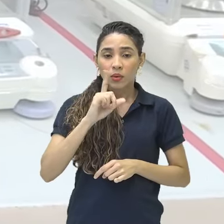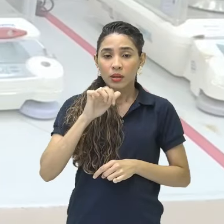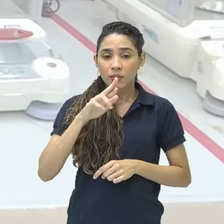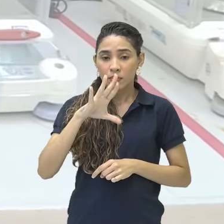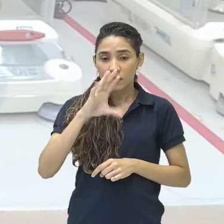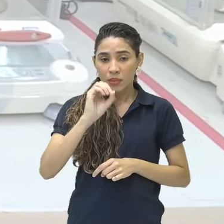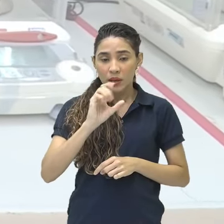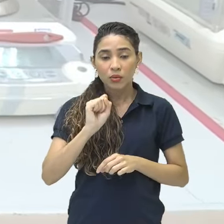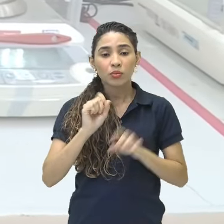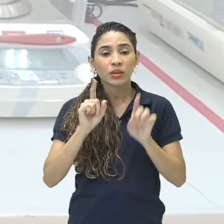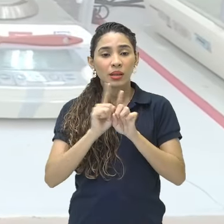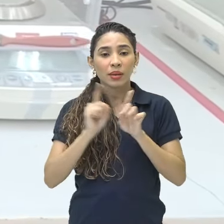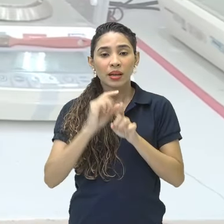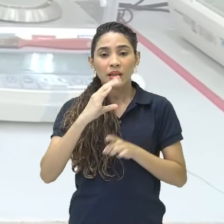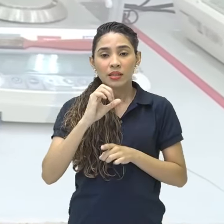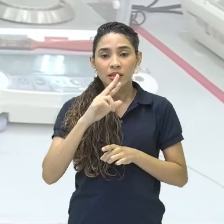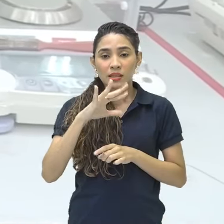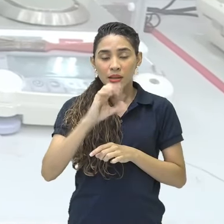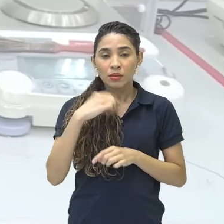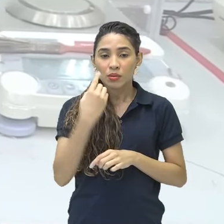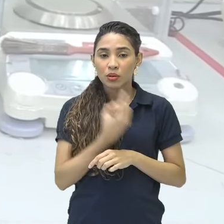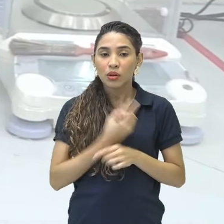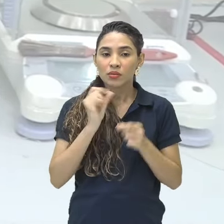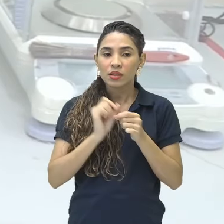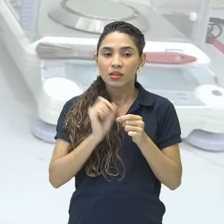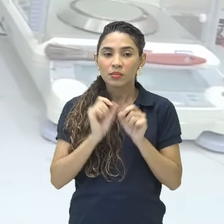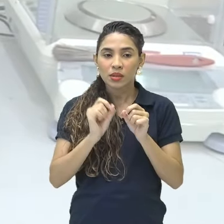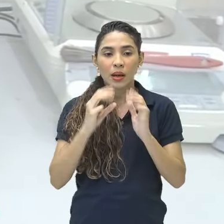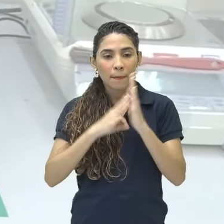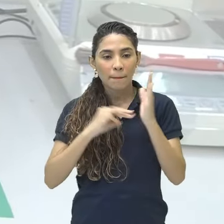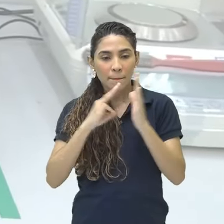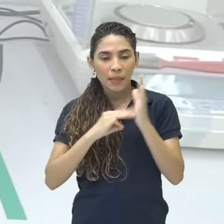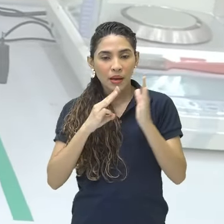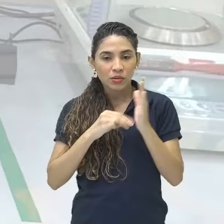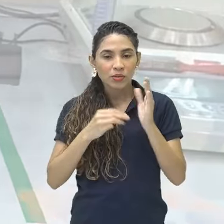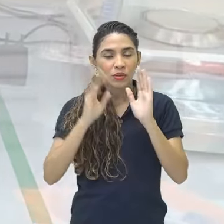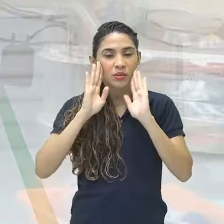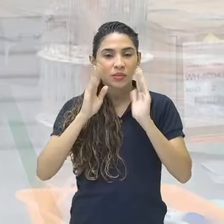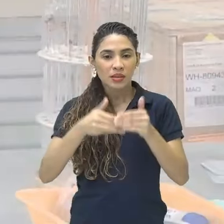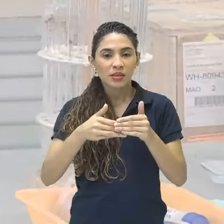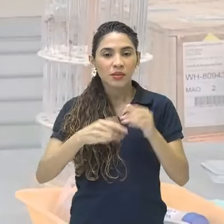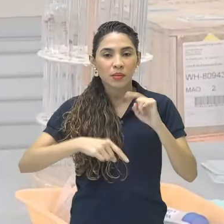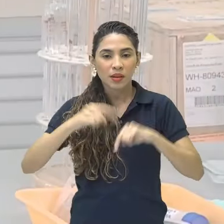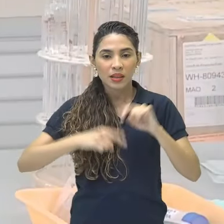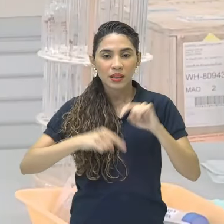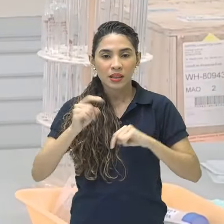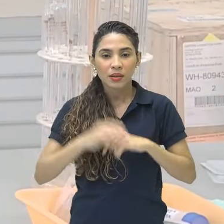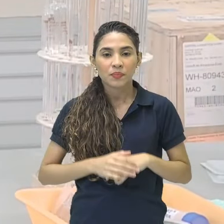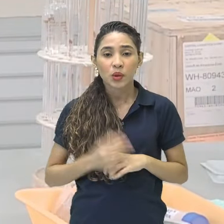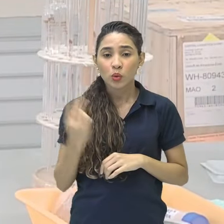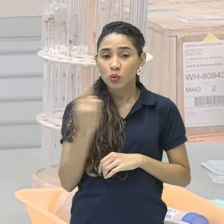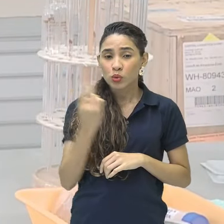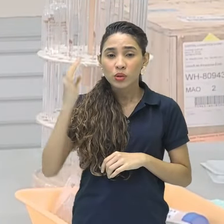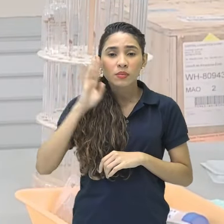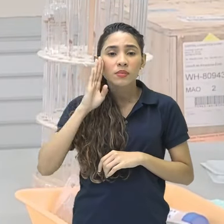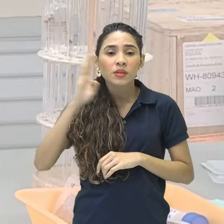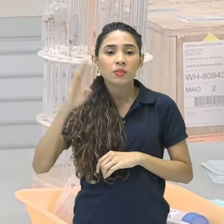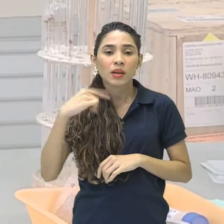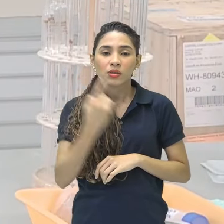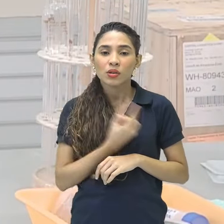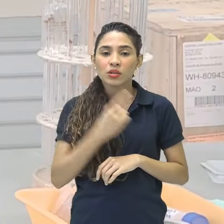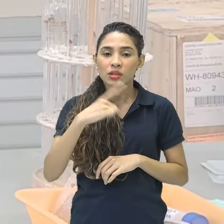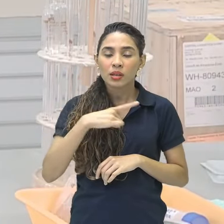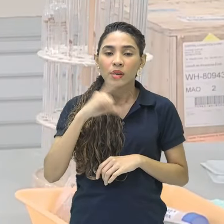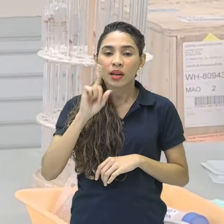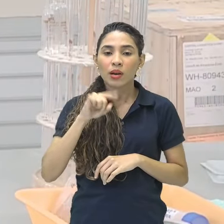materiais cerâmicos, né? Nós usamos métodos de síntese específicos para esses materiais. Os dois principais métodos que a gente tem aqui